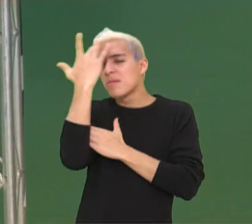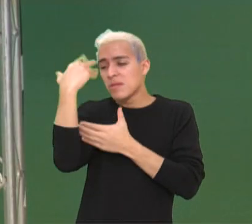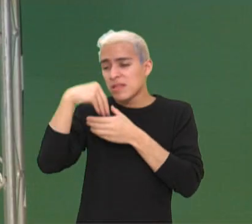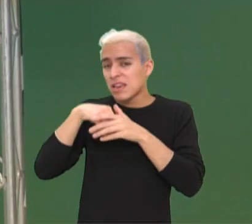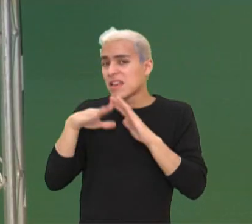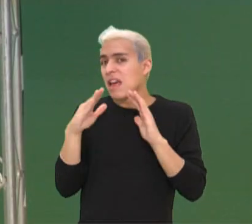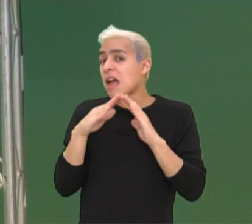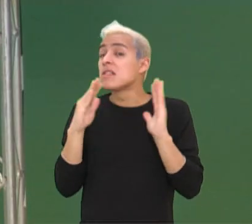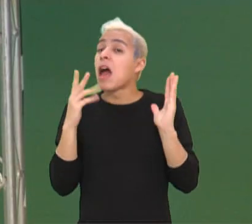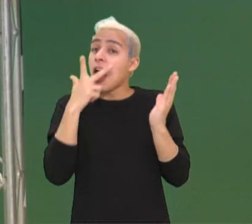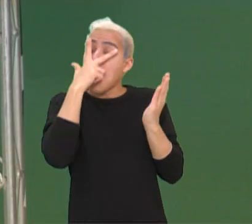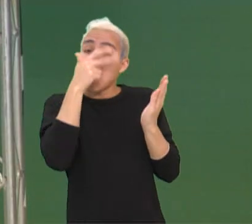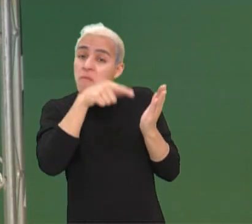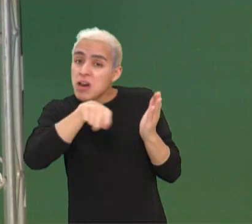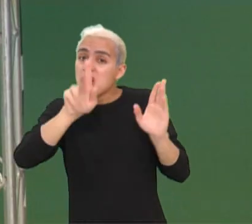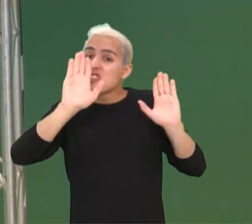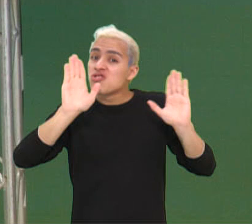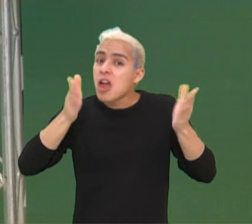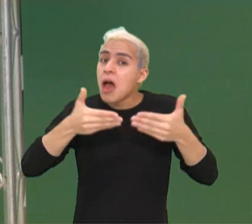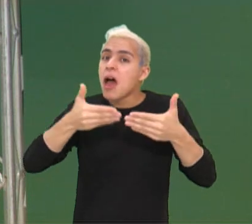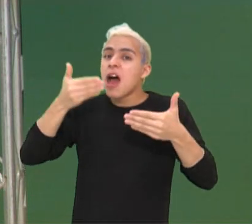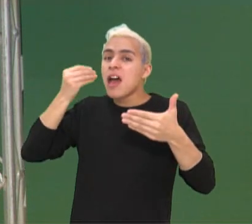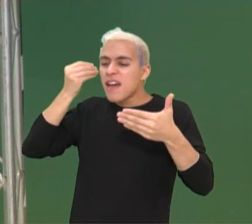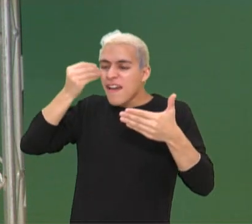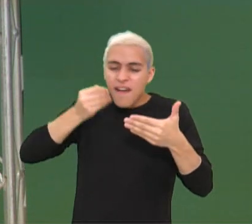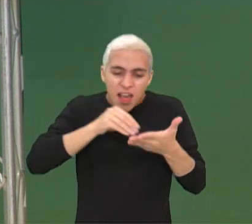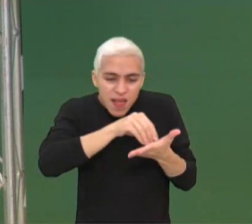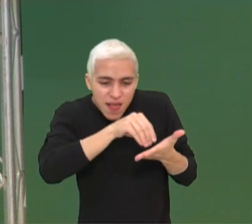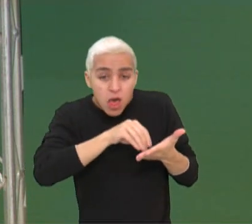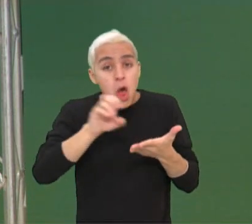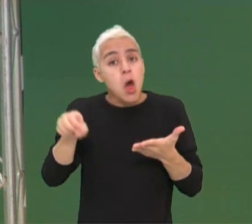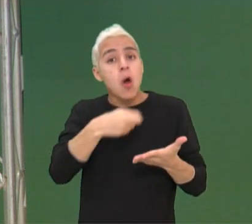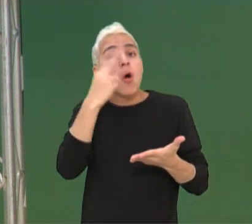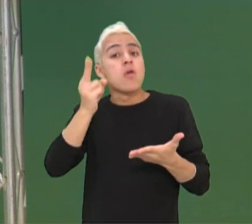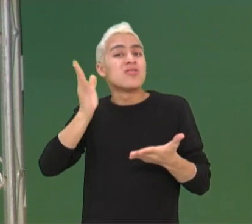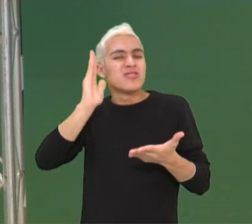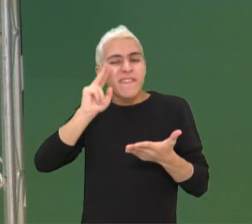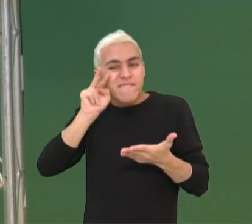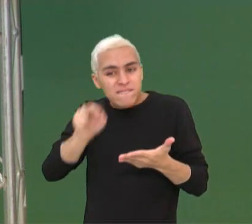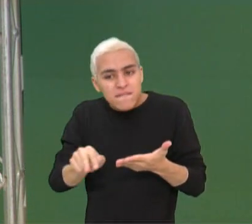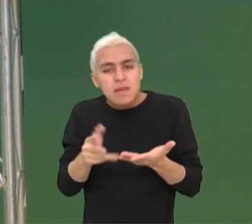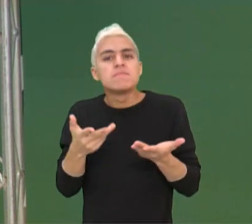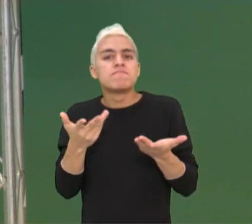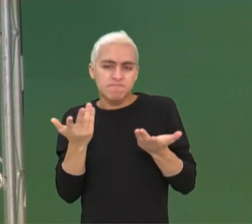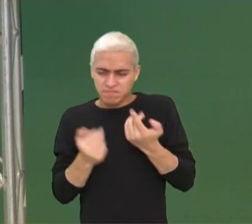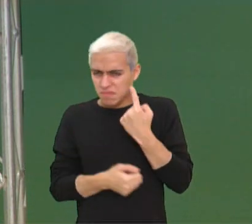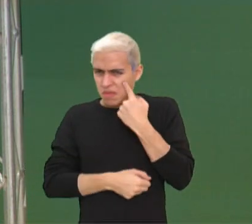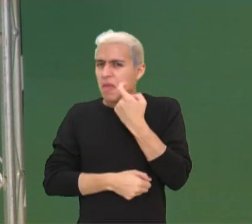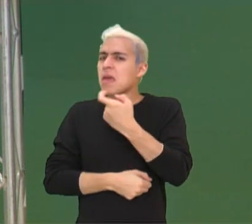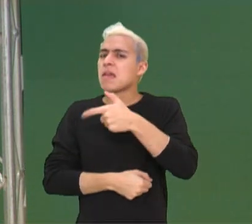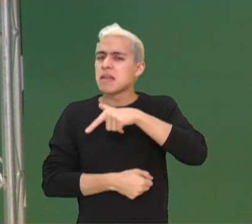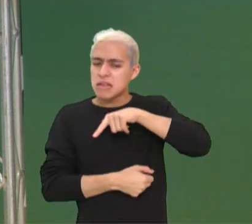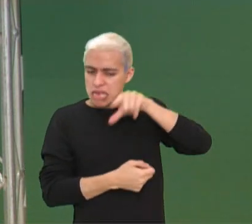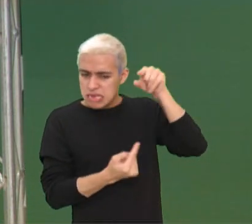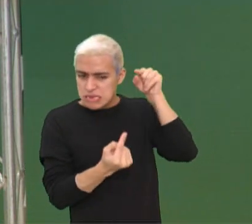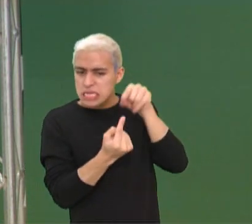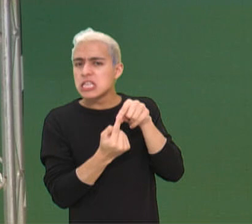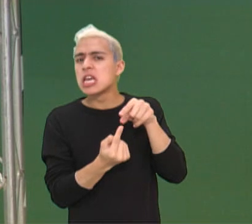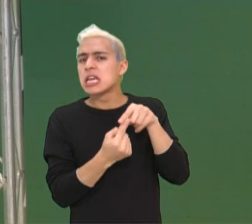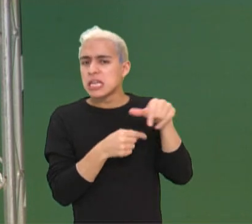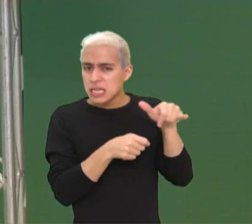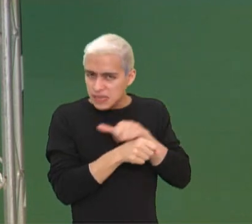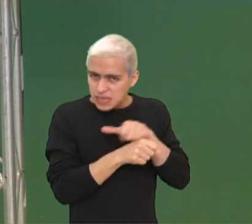essa pessoa já jogou esse jogo ou já viu, né? E ele é bem interessante. Ele tem um objetivo assim, bem estratégico, né? Você vai